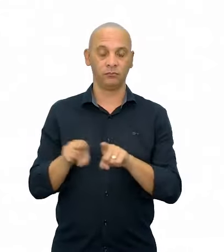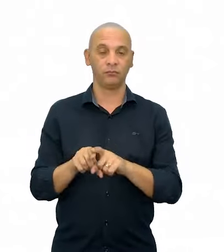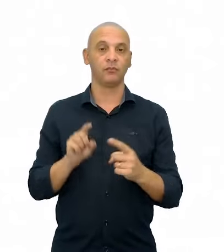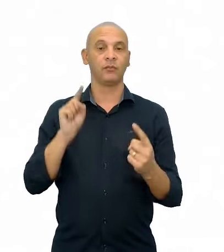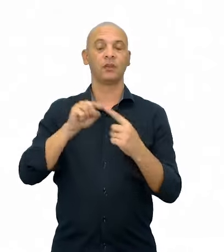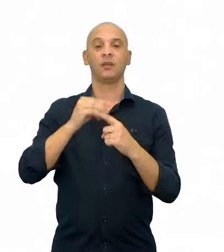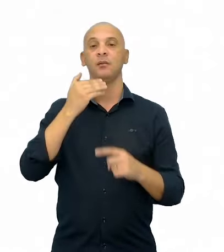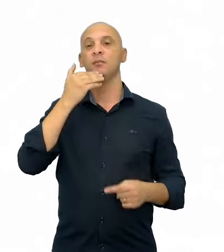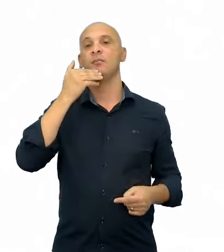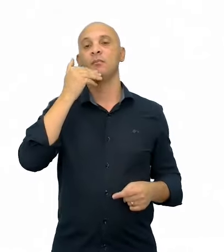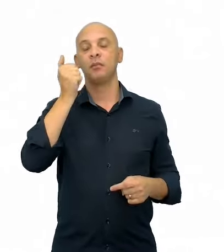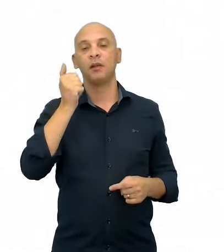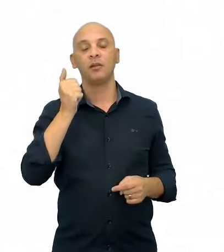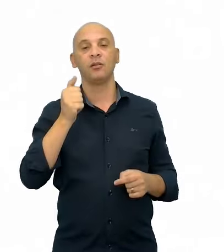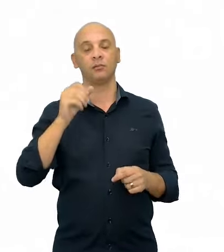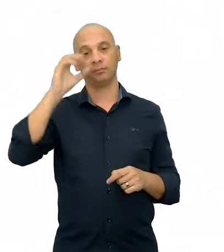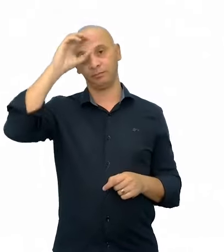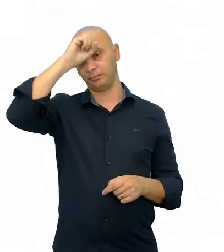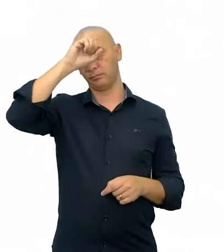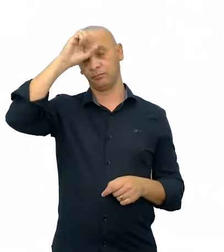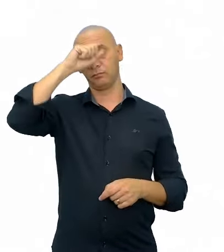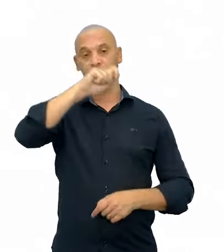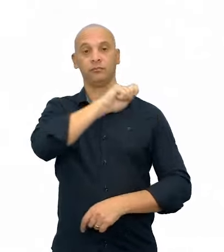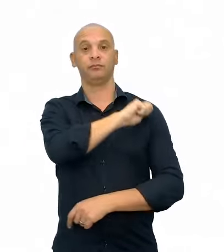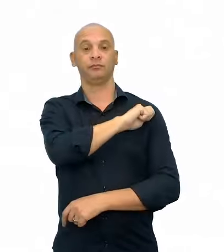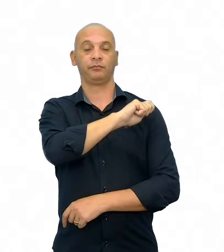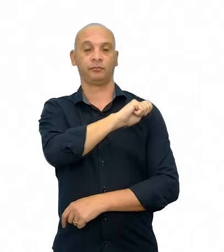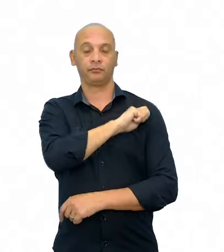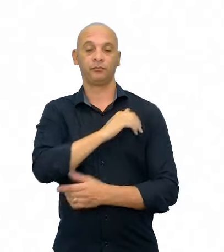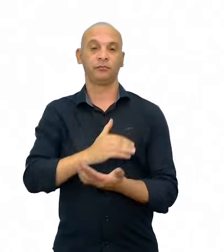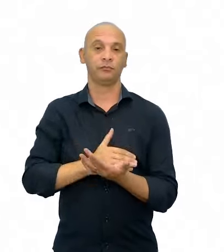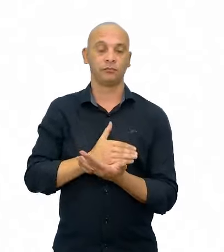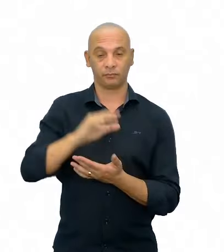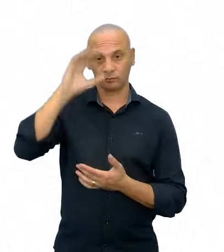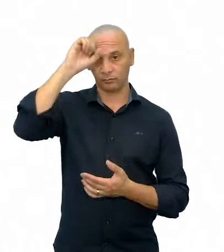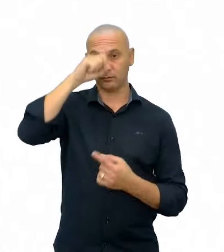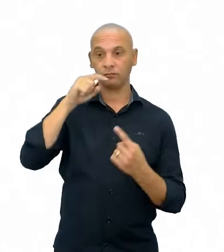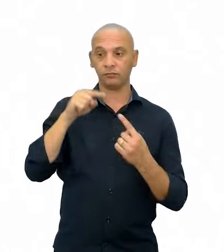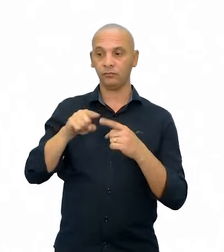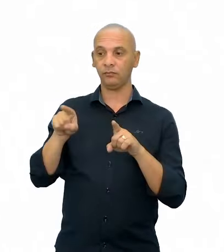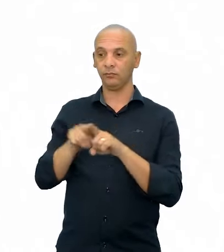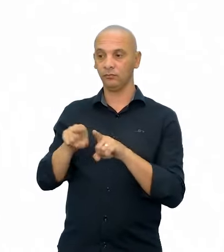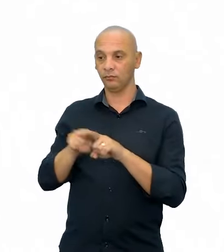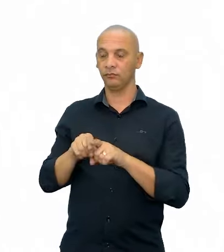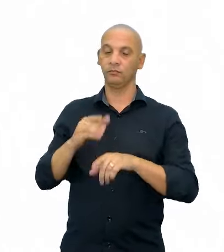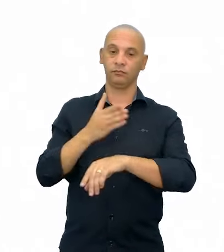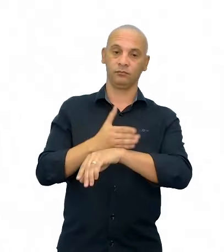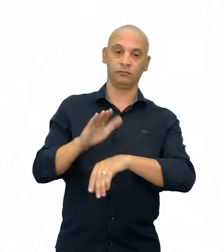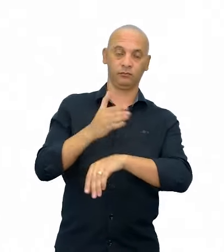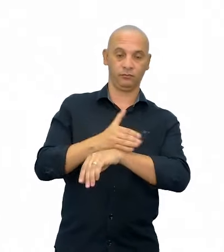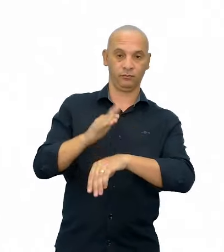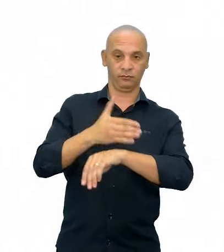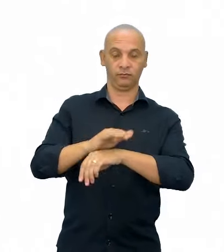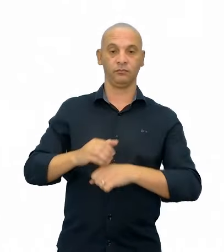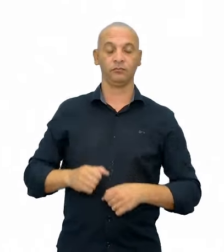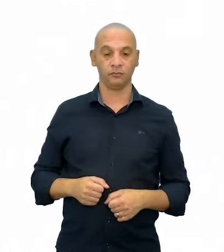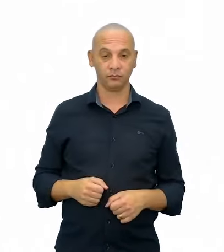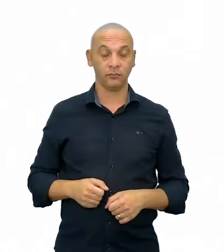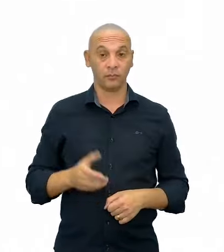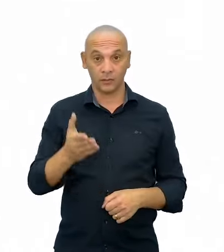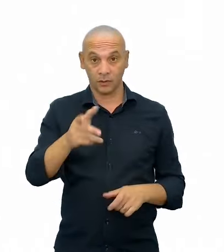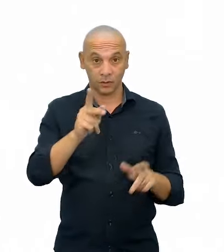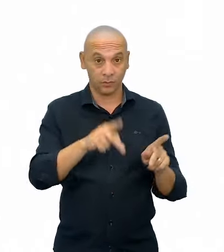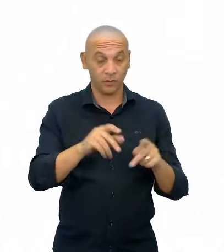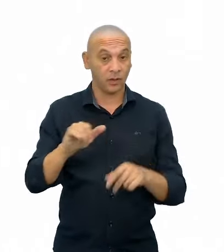a melhoria da aprendizagem dos estudantes a partir do aperfeiçoamento da prática docente. Então,